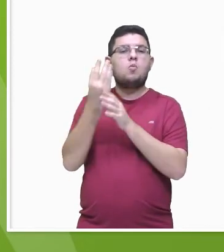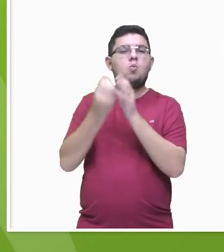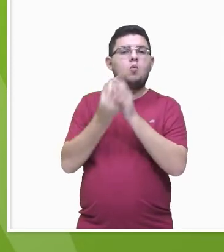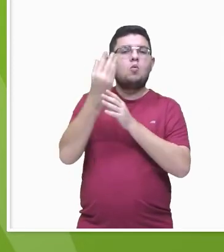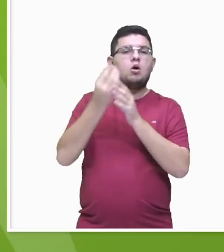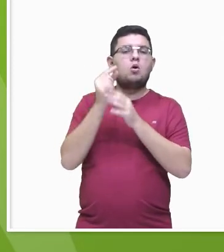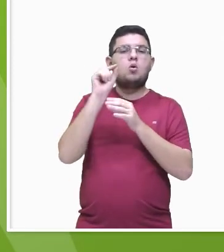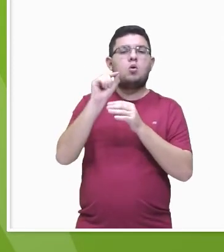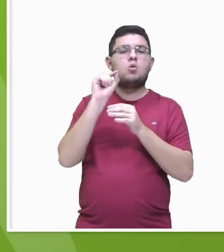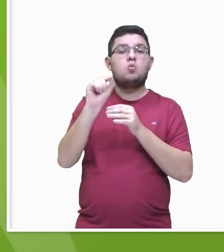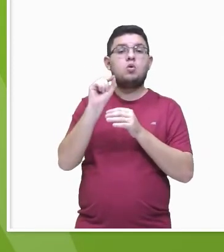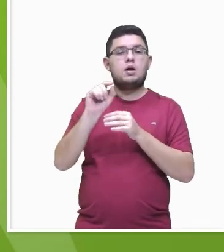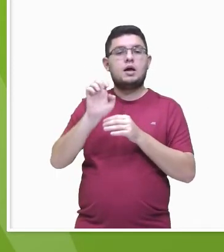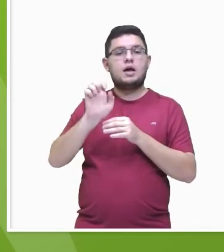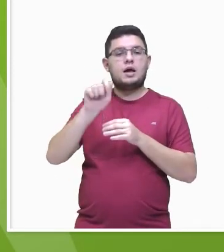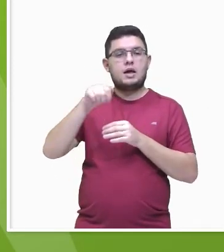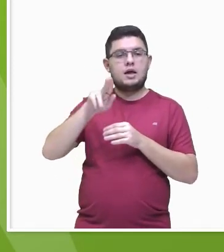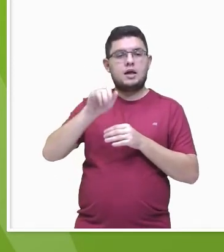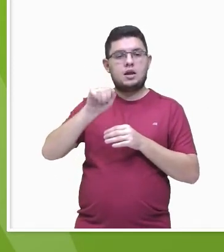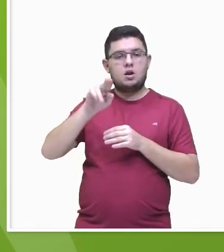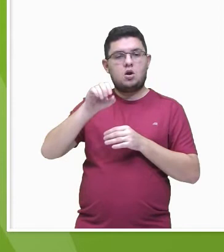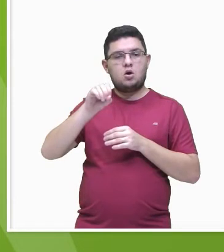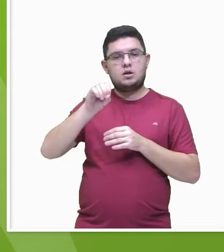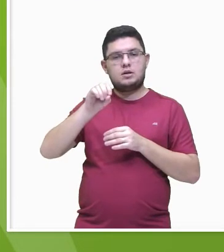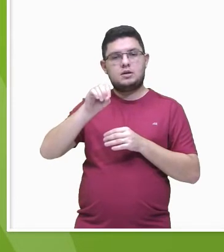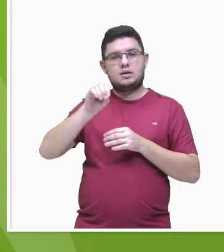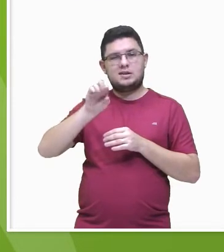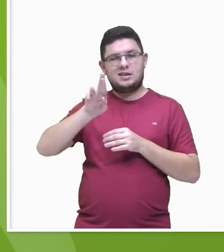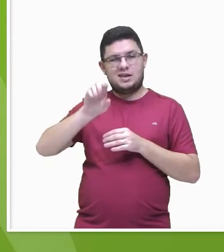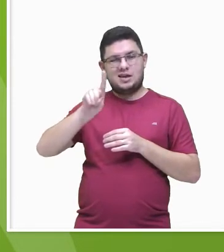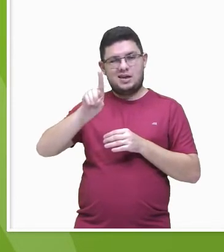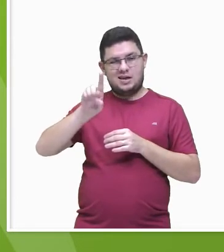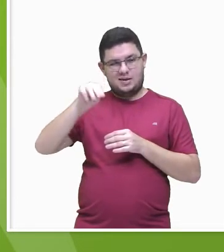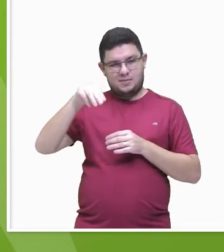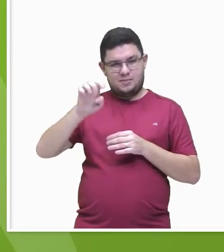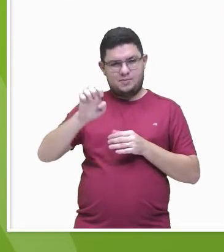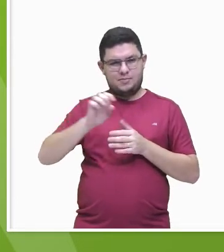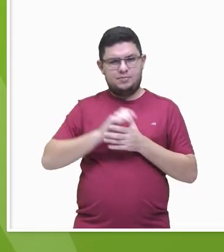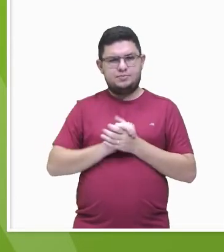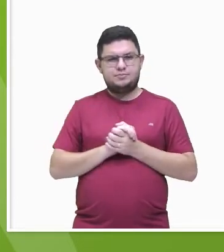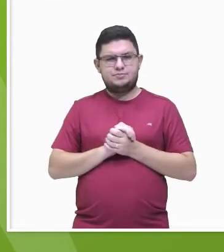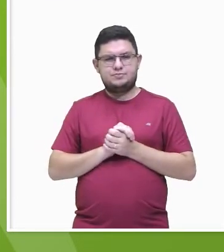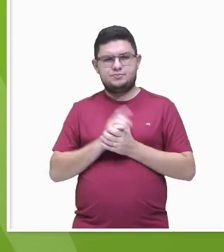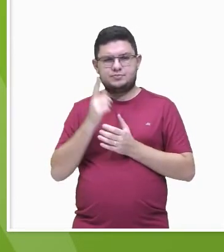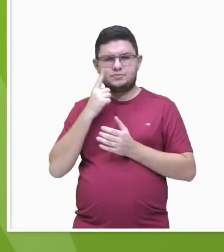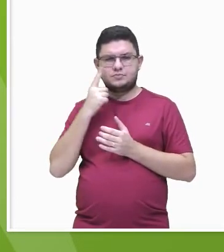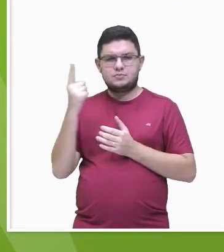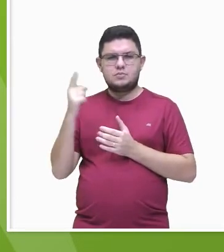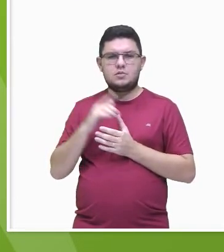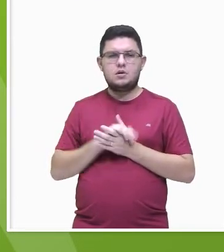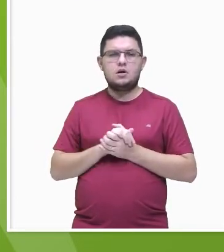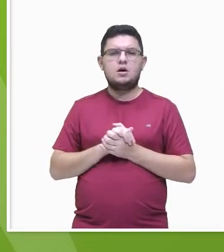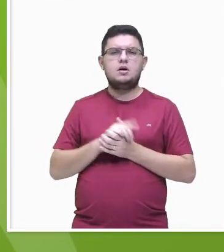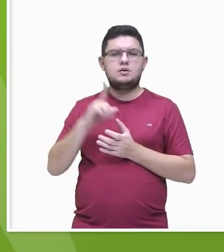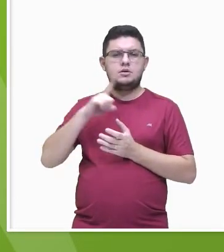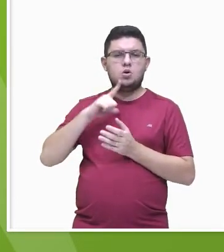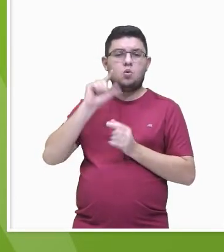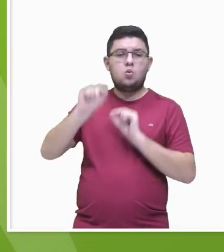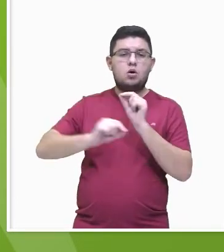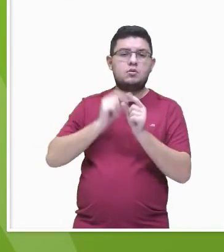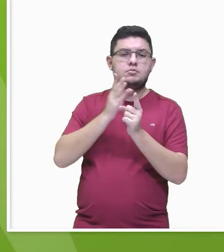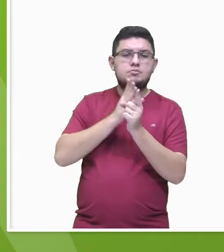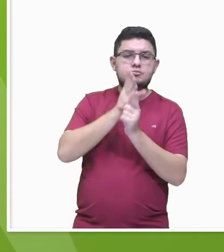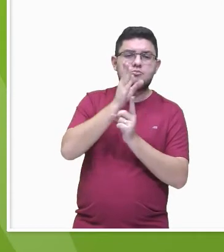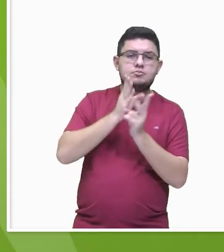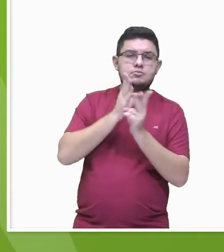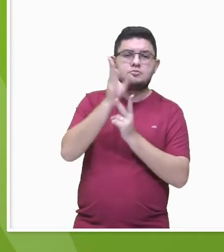gente não esquecer. Se a gente tem a participação do sexo masculino, do sexo feminino, então nós temos aqui a